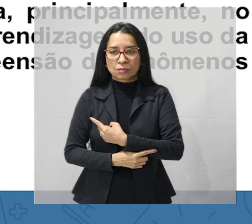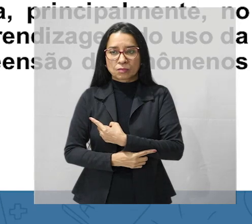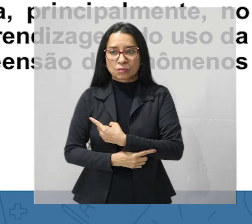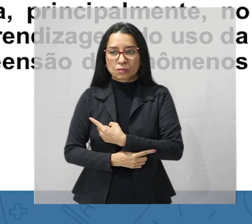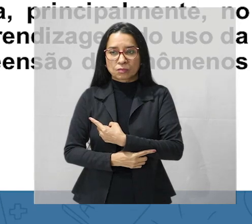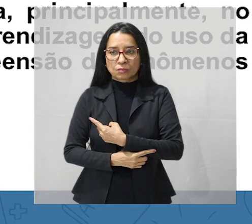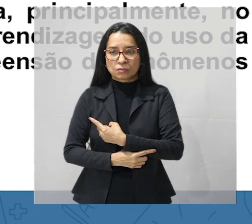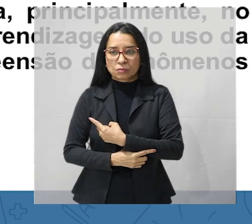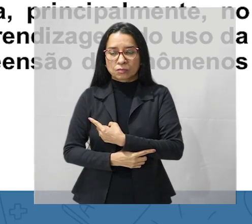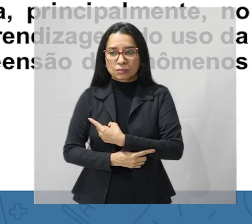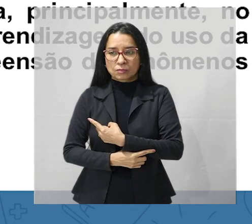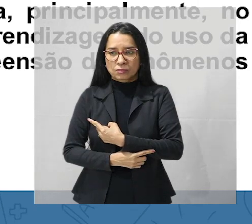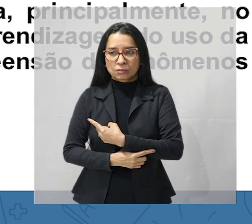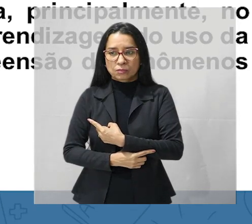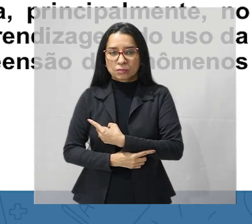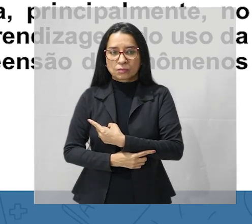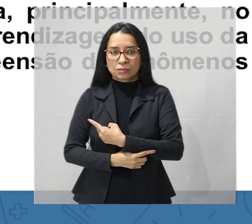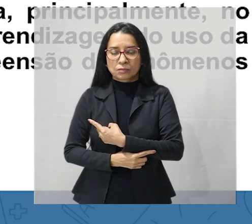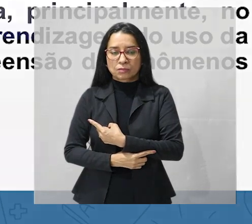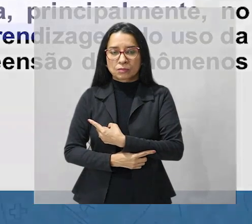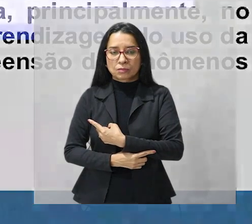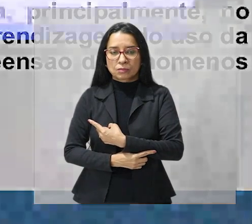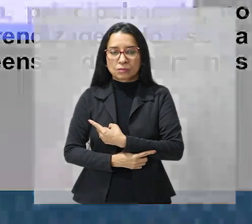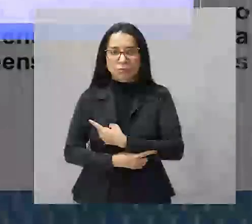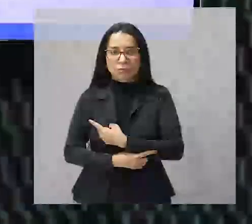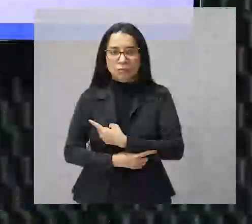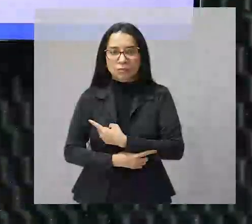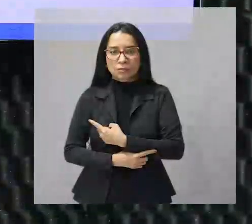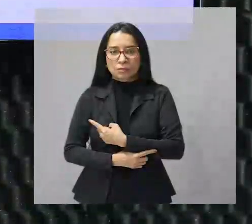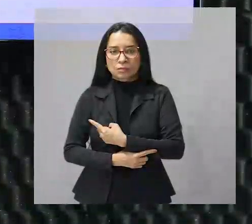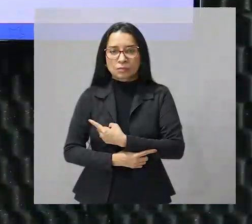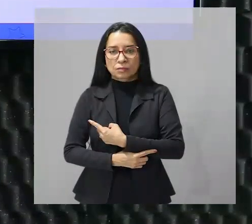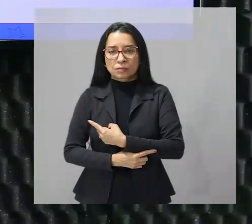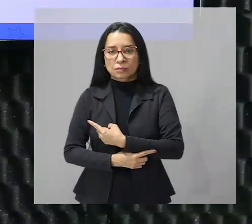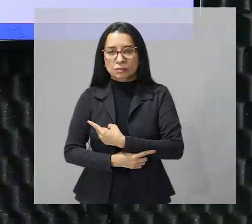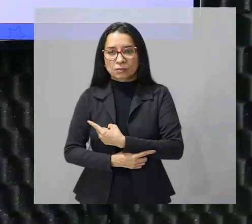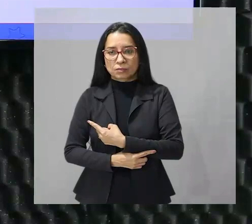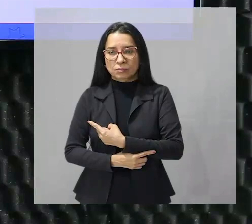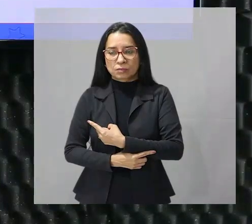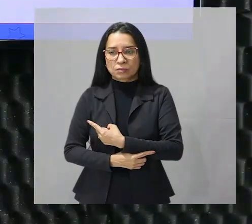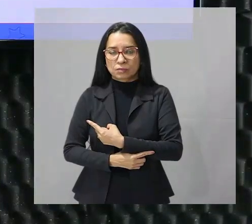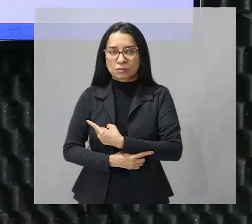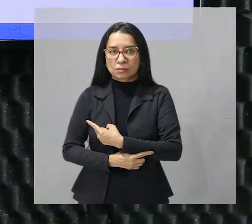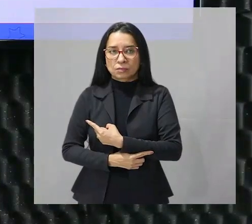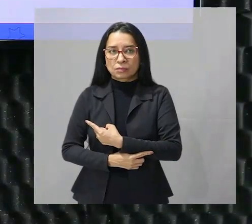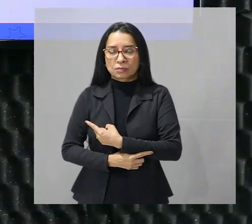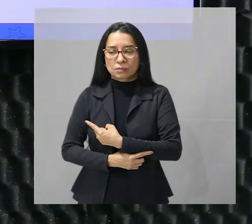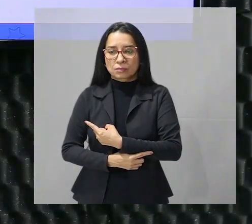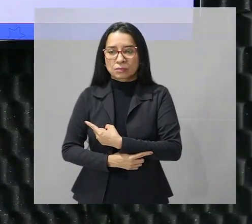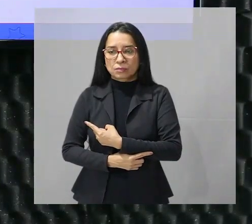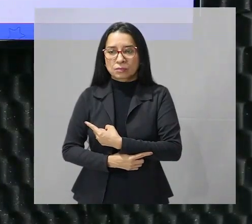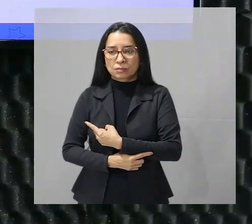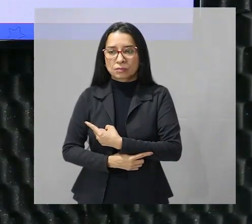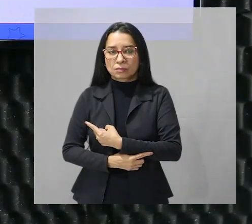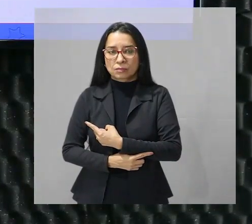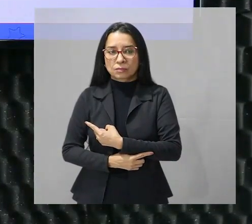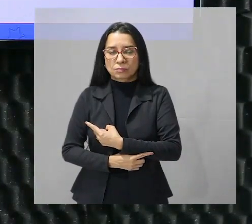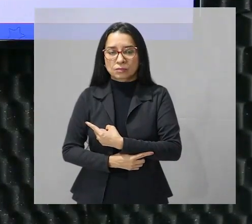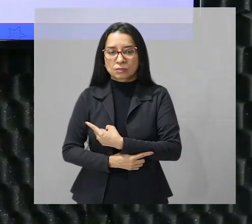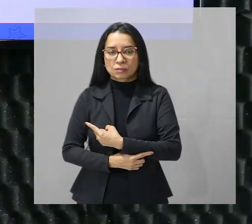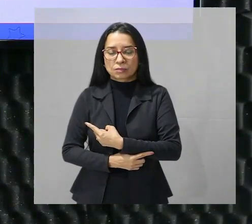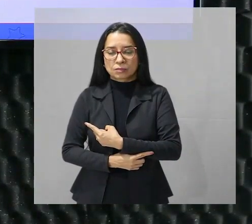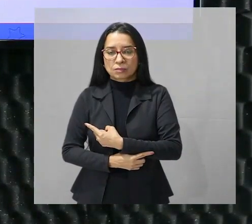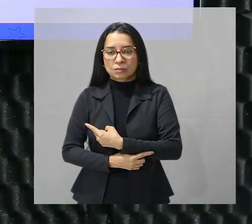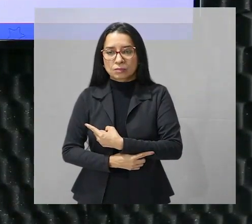visuais, desculpa, tá? Como os gráficos, as tabelas, os diagramas e as outras formas de